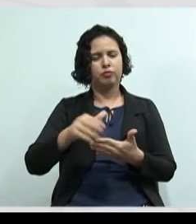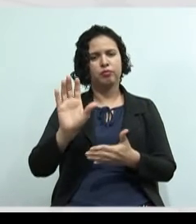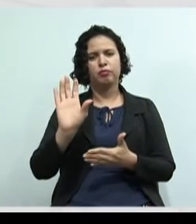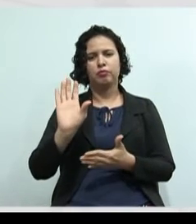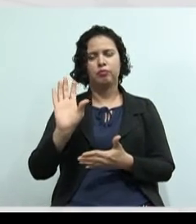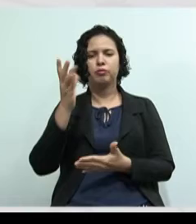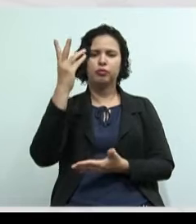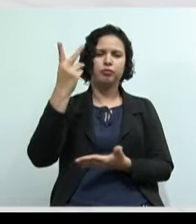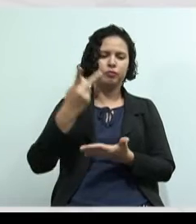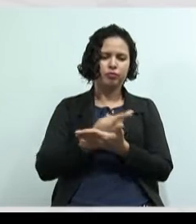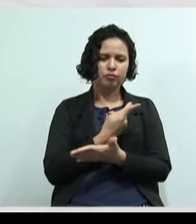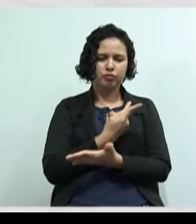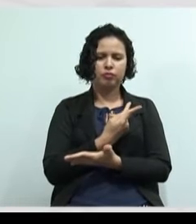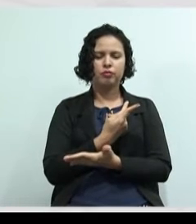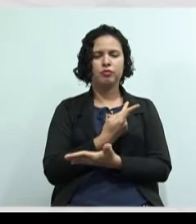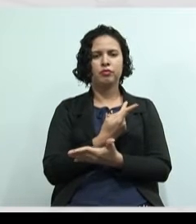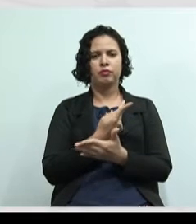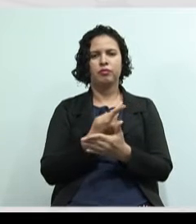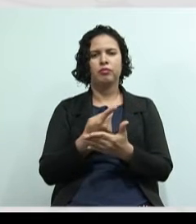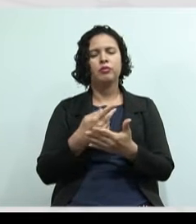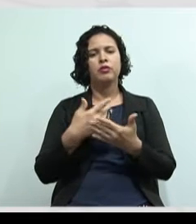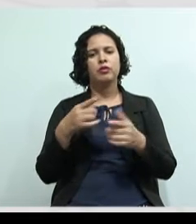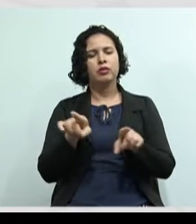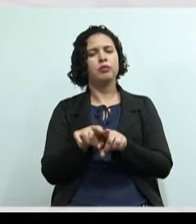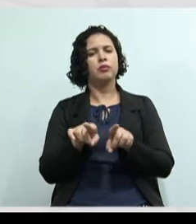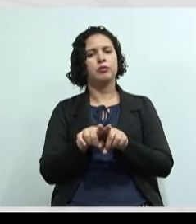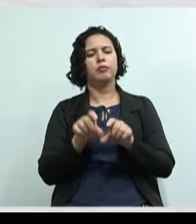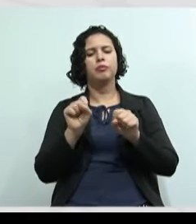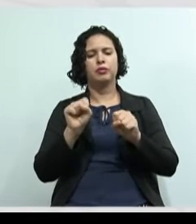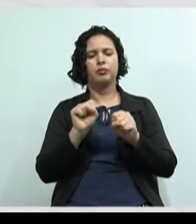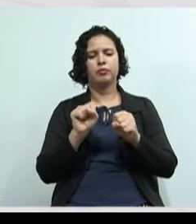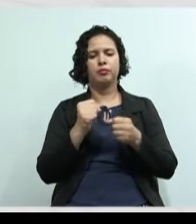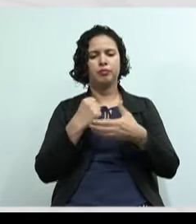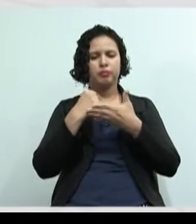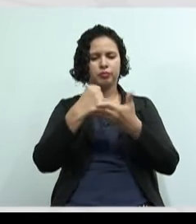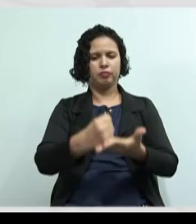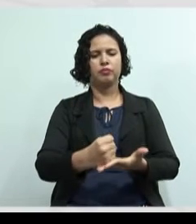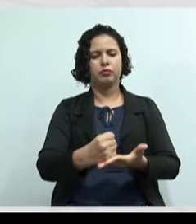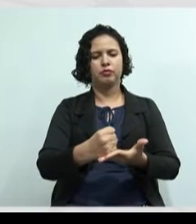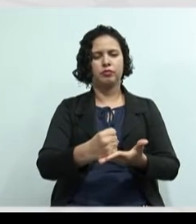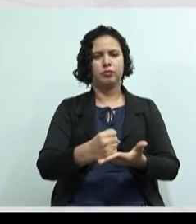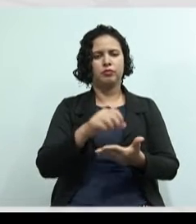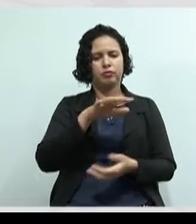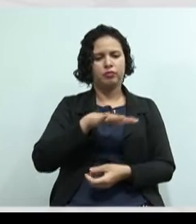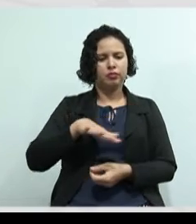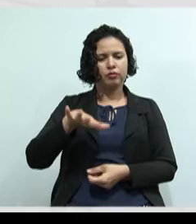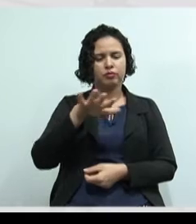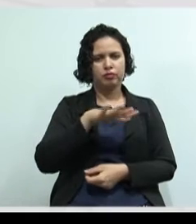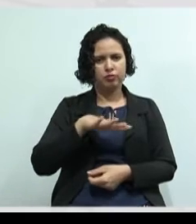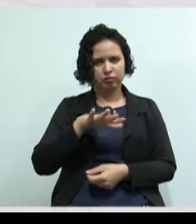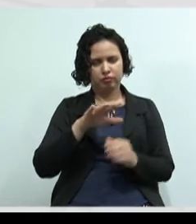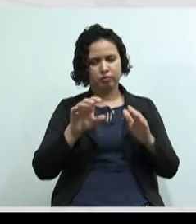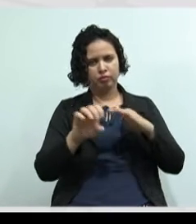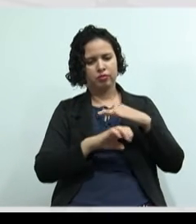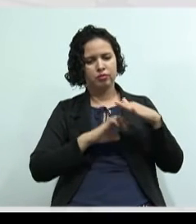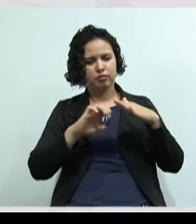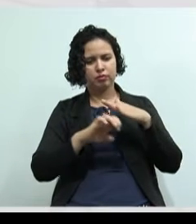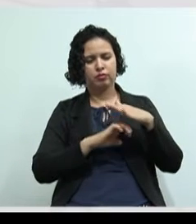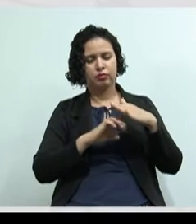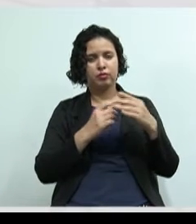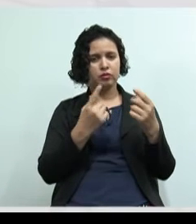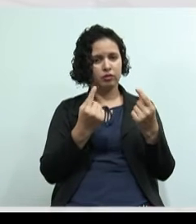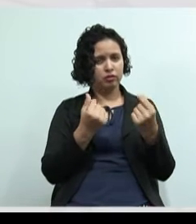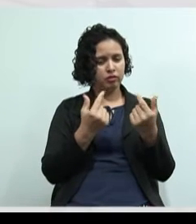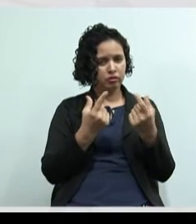imprevistos e novas pressões competitivas. Elas também podem ser implementadas de acordo com a natureza das organizações, sejam